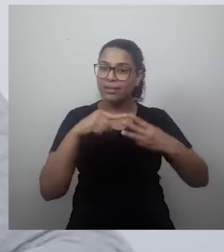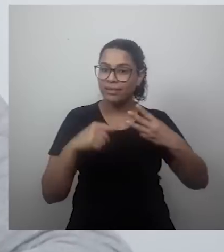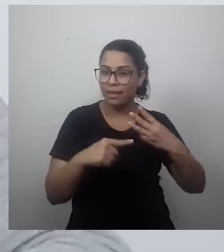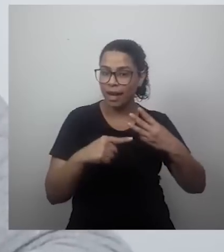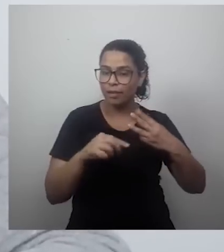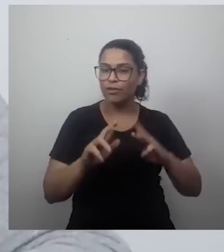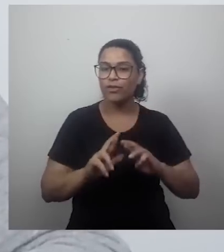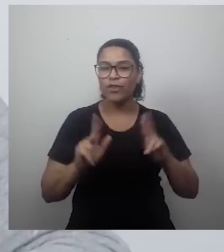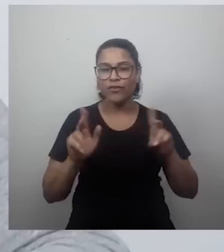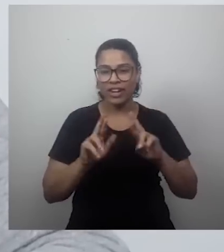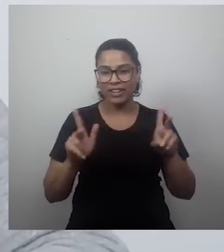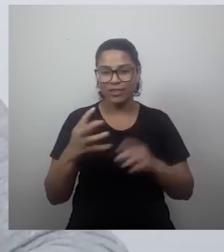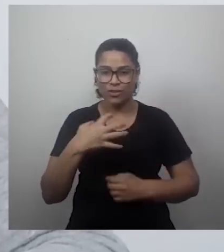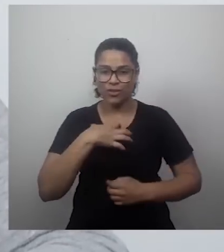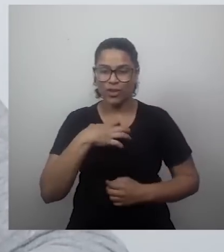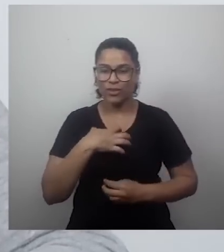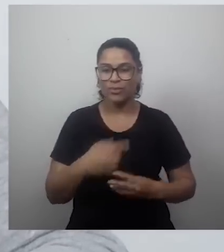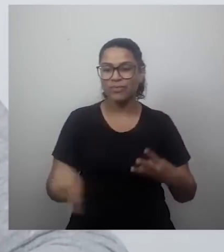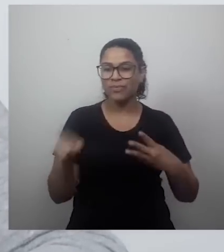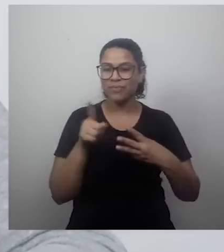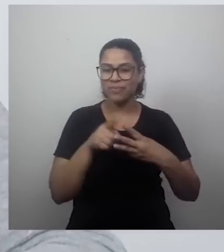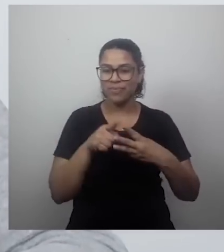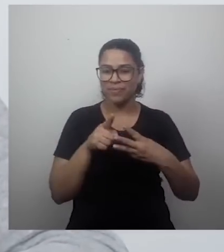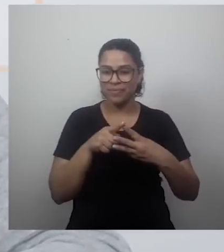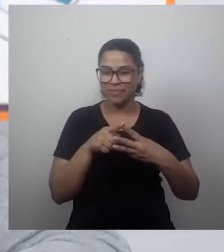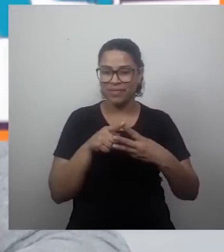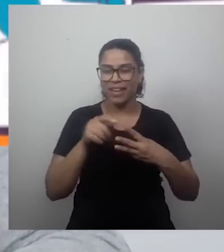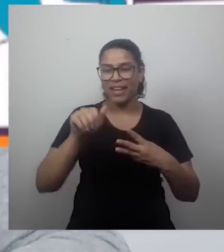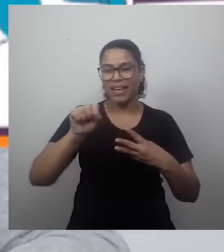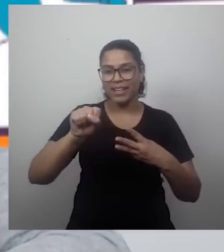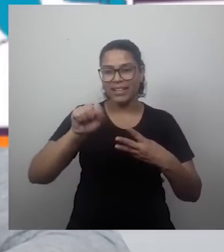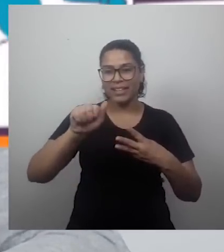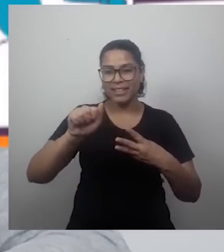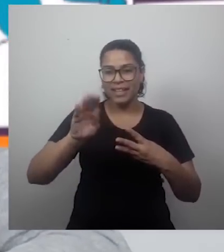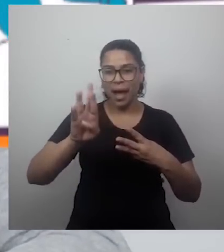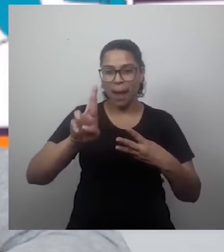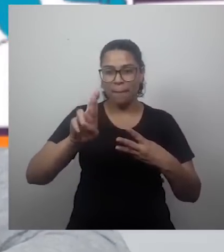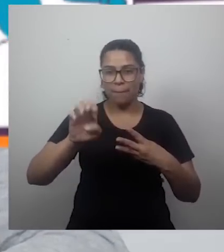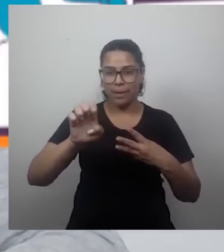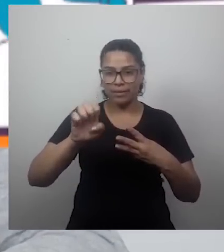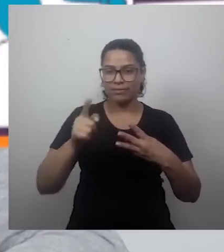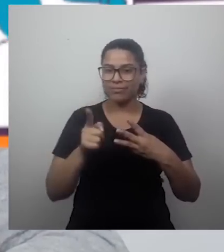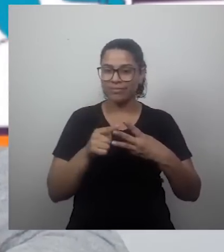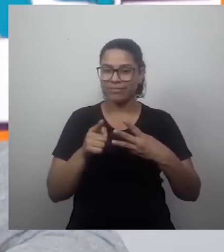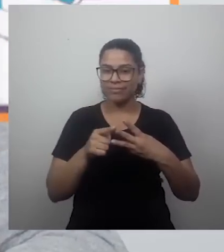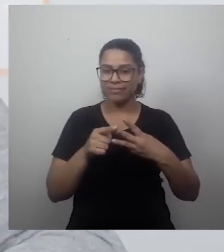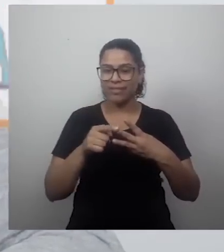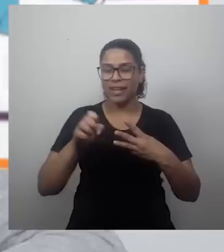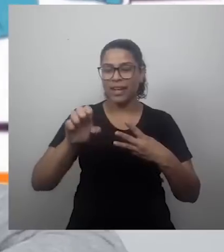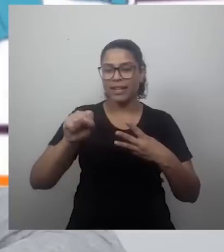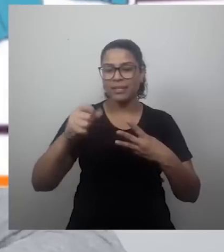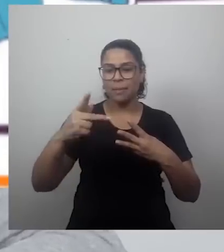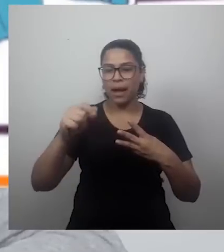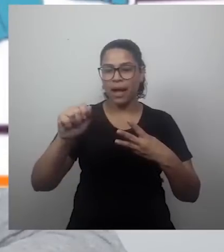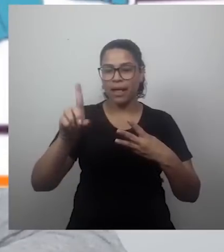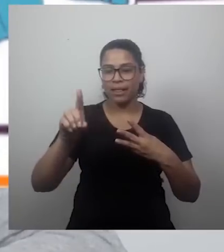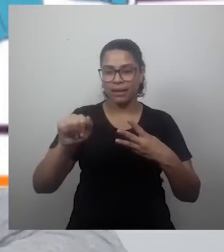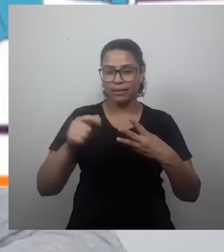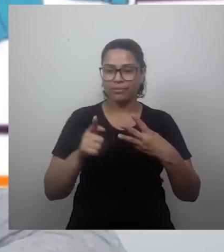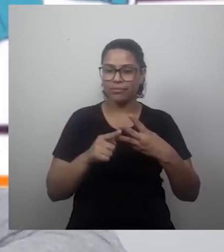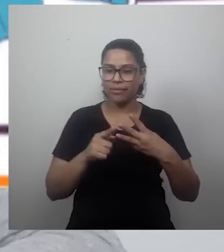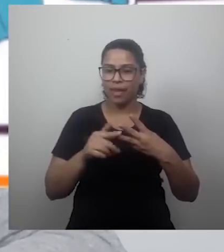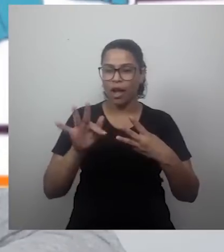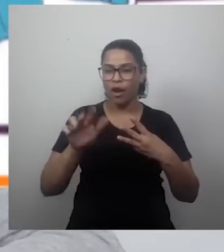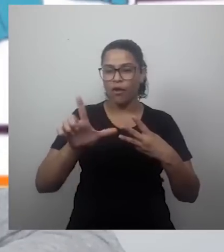3 modalidades de disputa? Temos a modalidade chamada sabre, espada e florete. Para cada uma